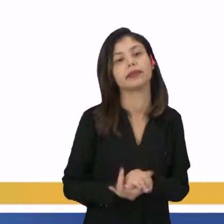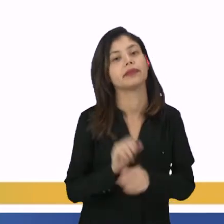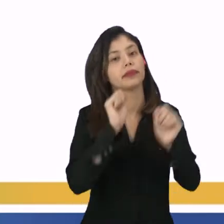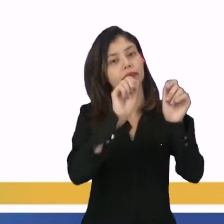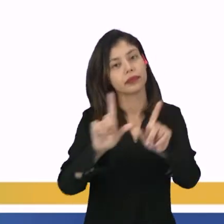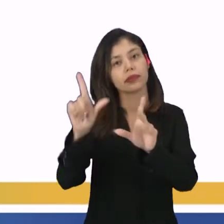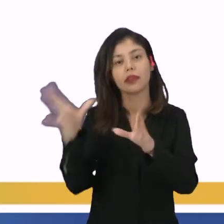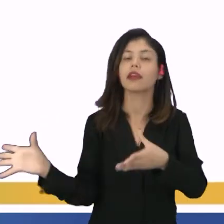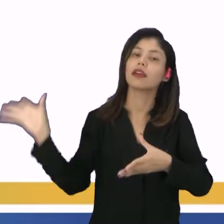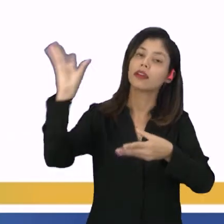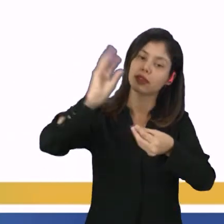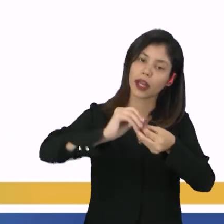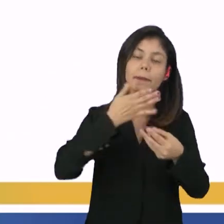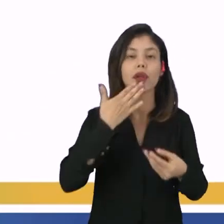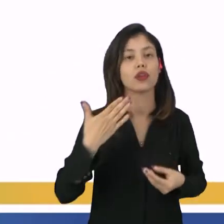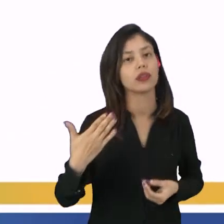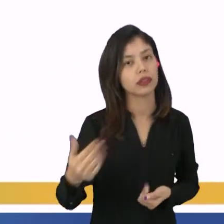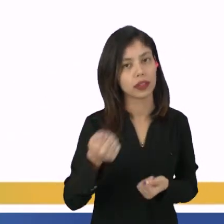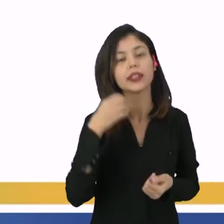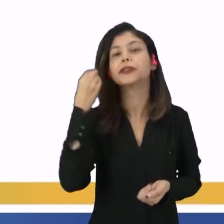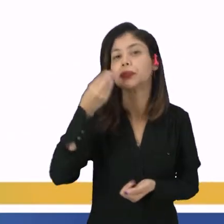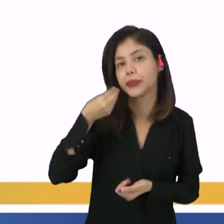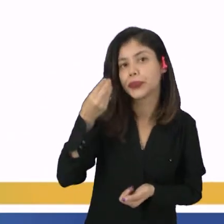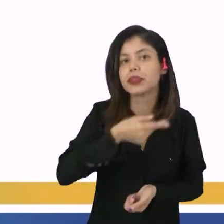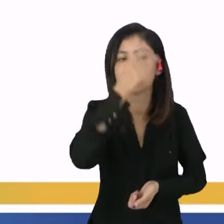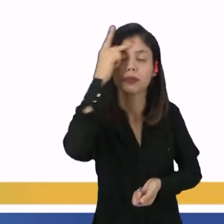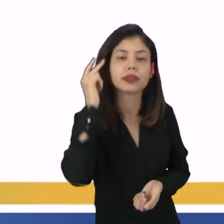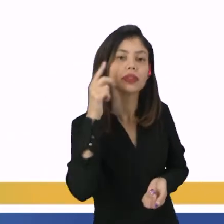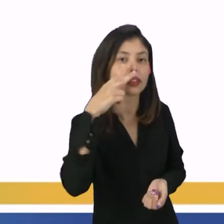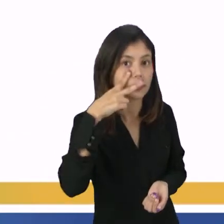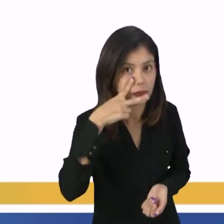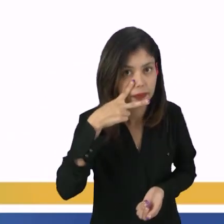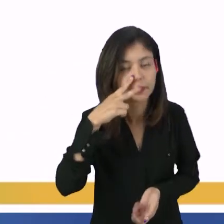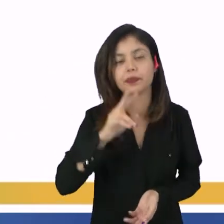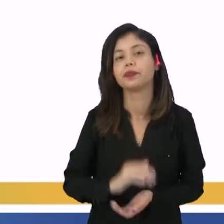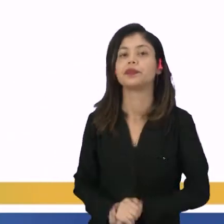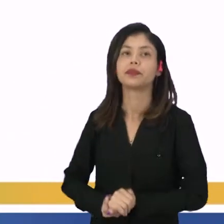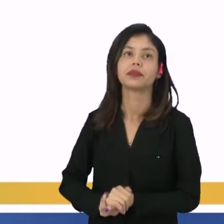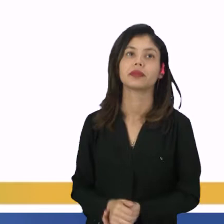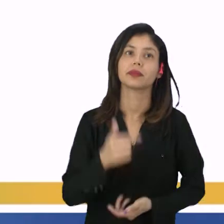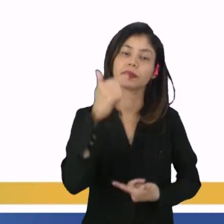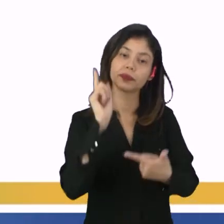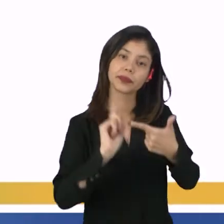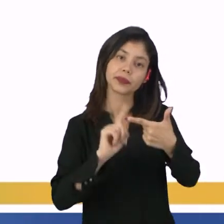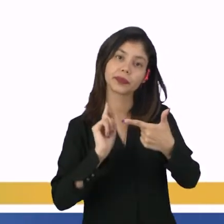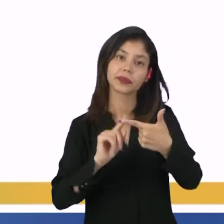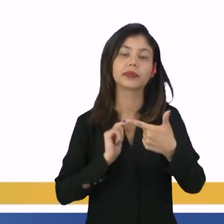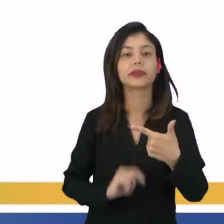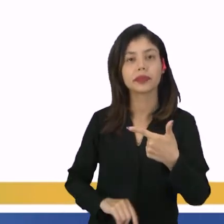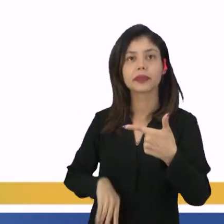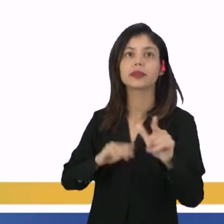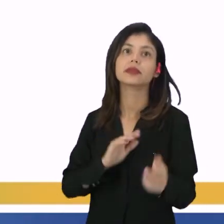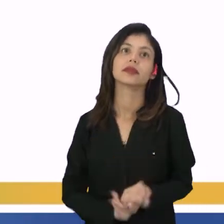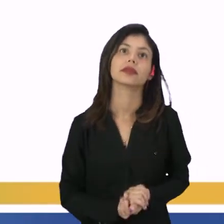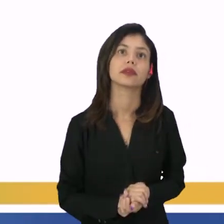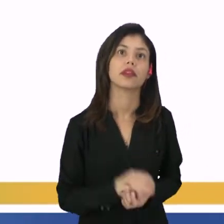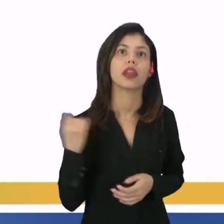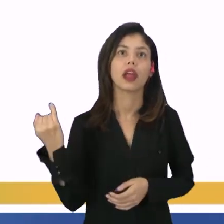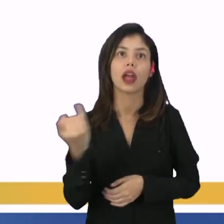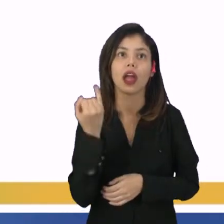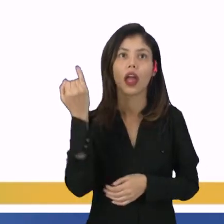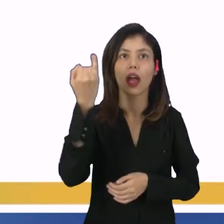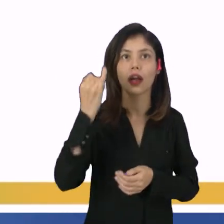você acrescenta para melhorar a experiência de quem está assistindo, tá? Segunda dica: crie uma identidade